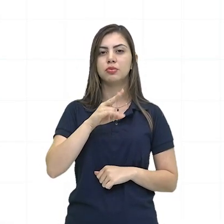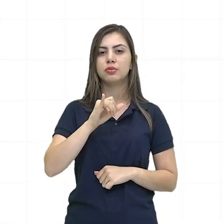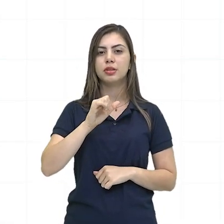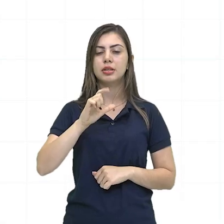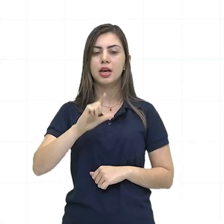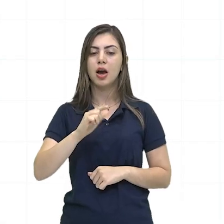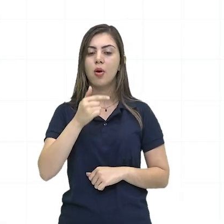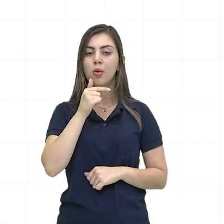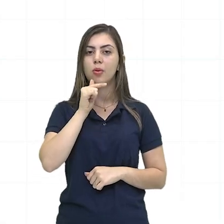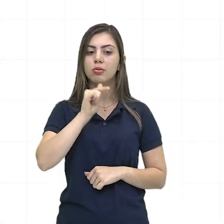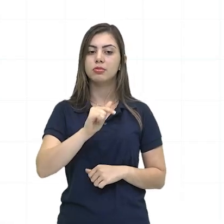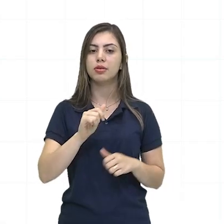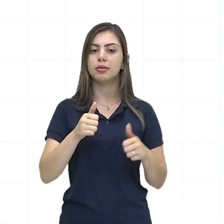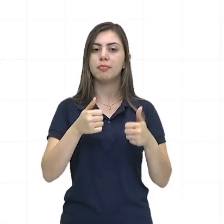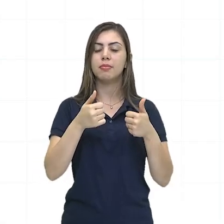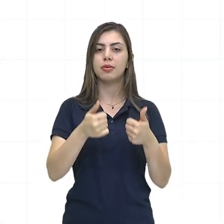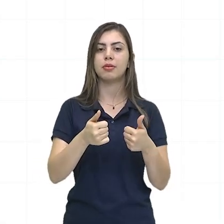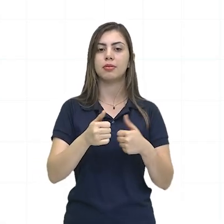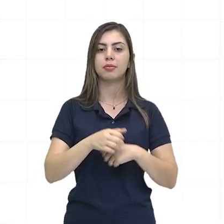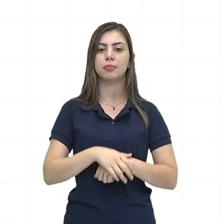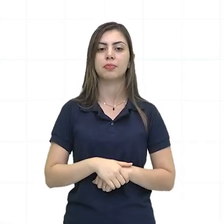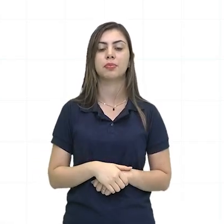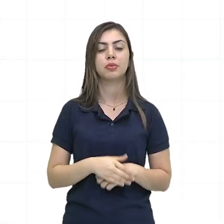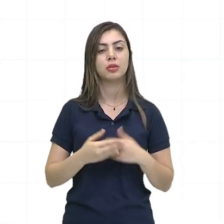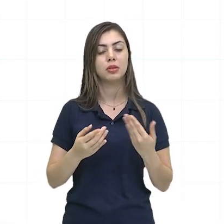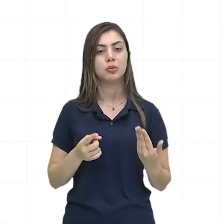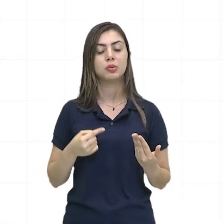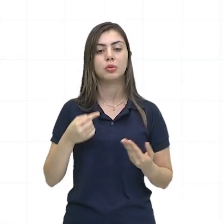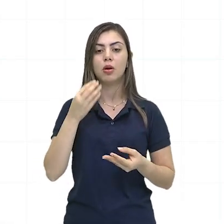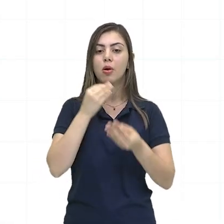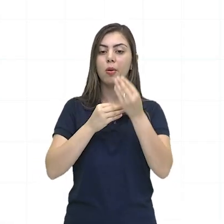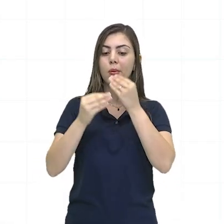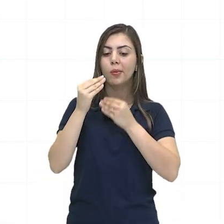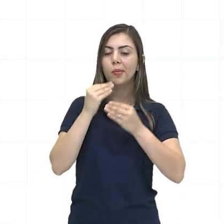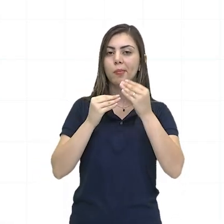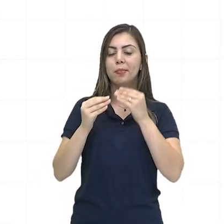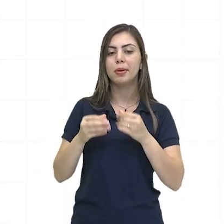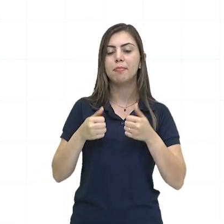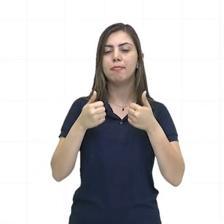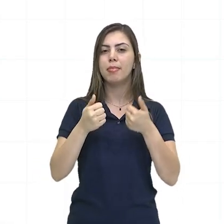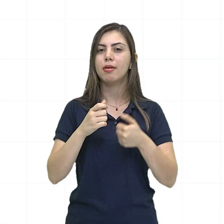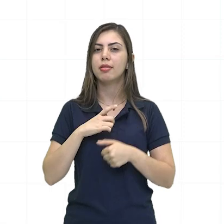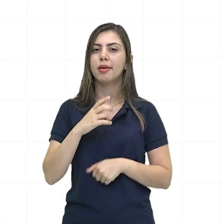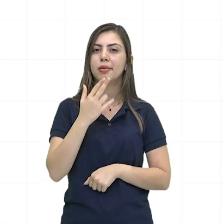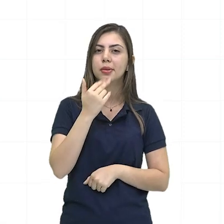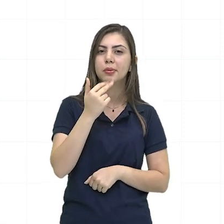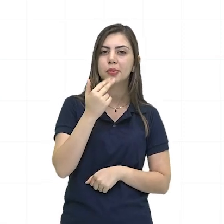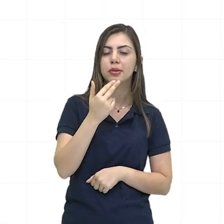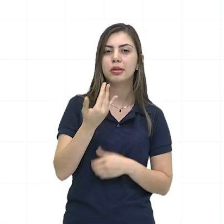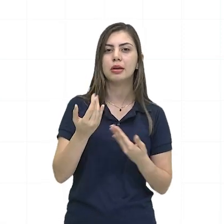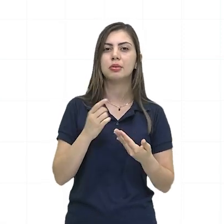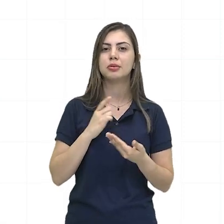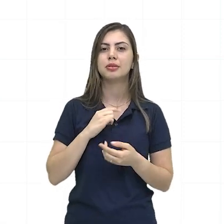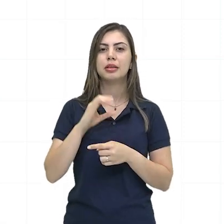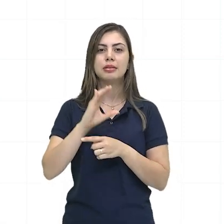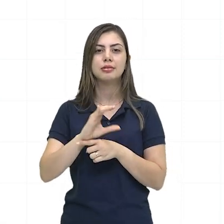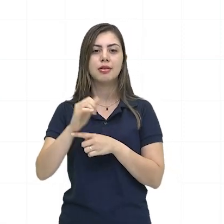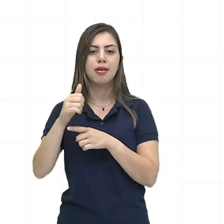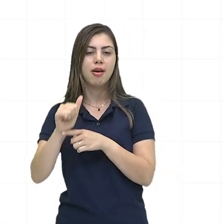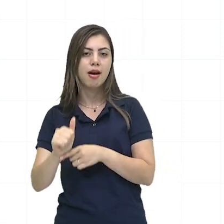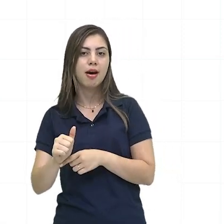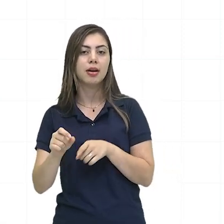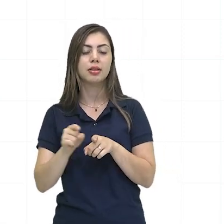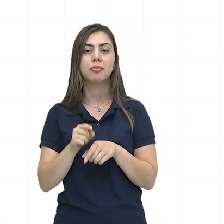lubrificação, certo? E aí a nossa alimentação saudável, com nutrientes, com cálcio, com vitamina